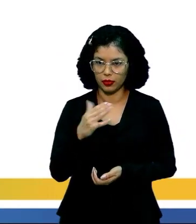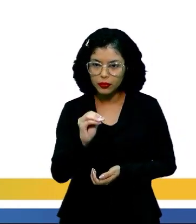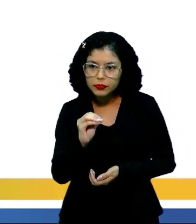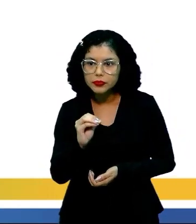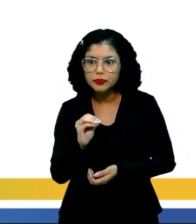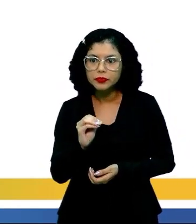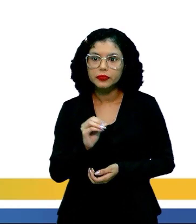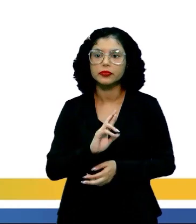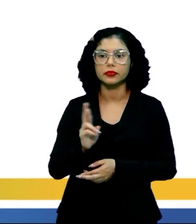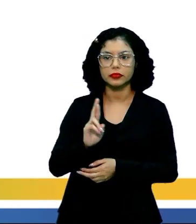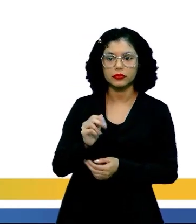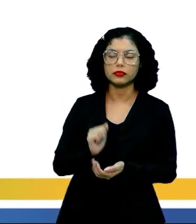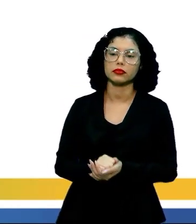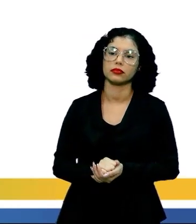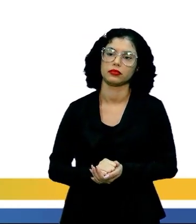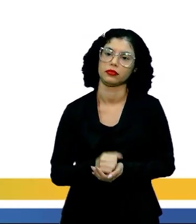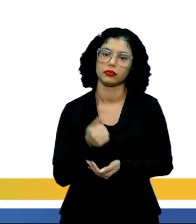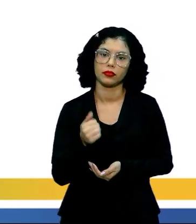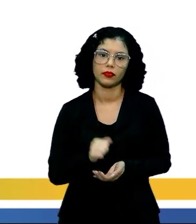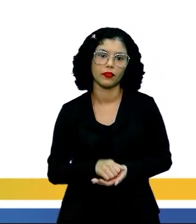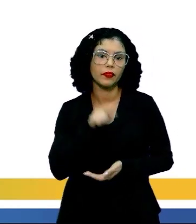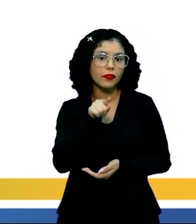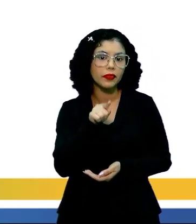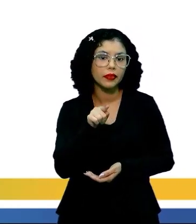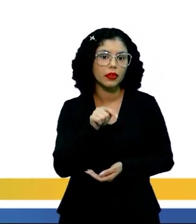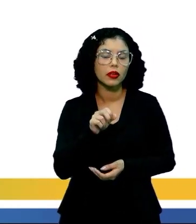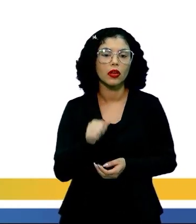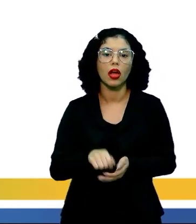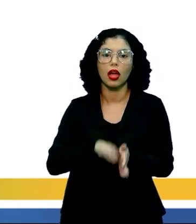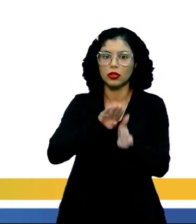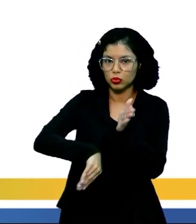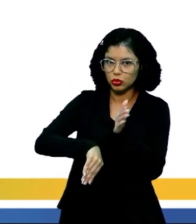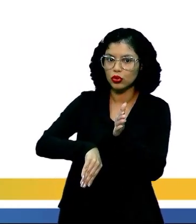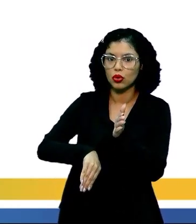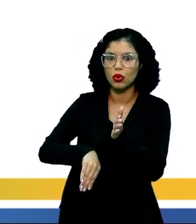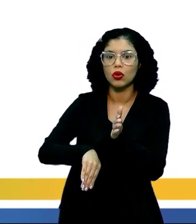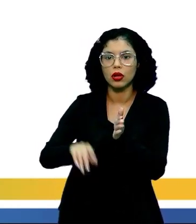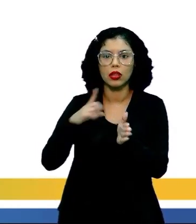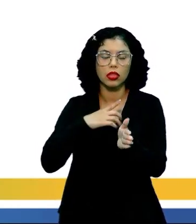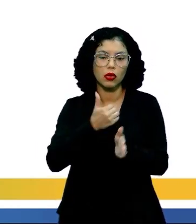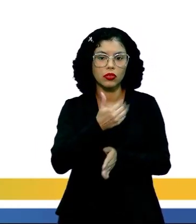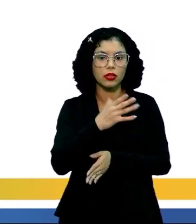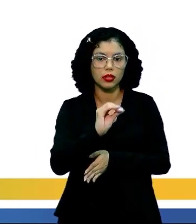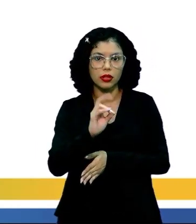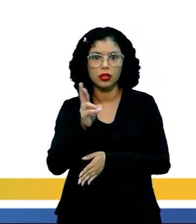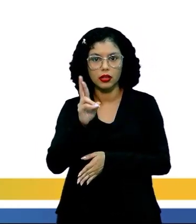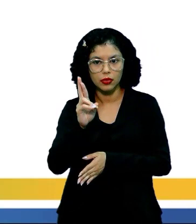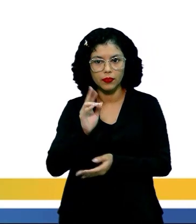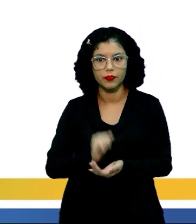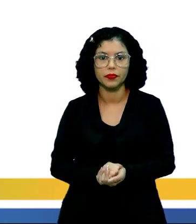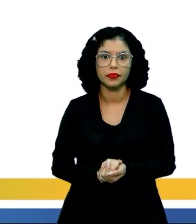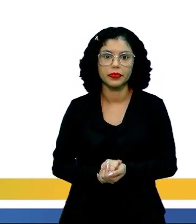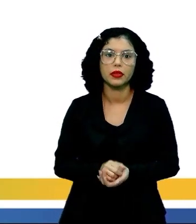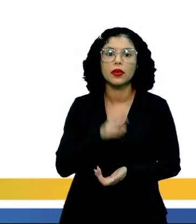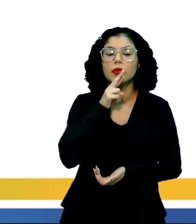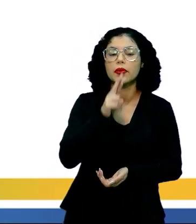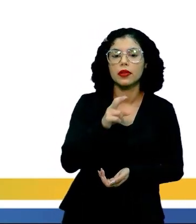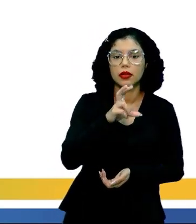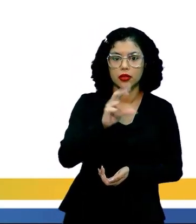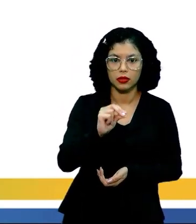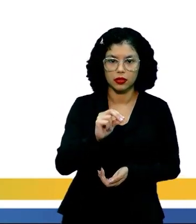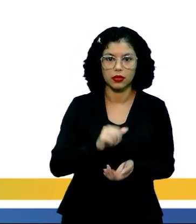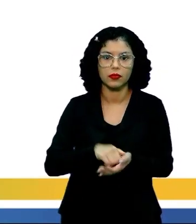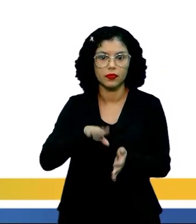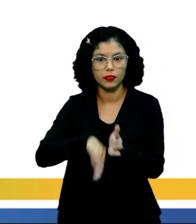é 20% de 50, isso equivale ao desconto. Logo, eu vou ter um desconto de R$10.